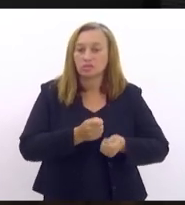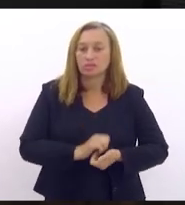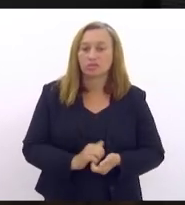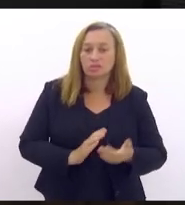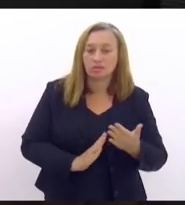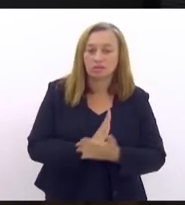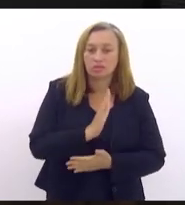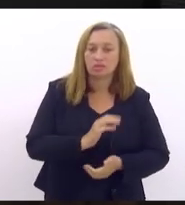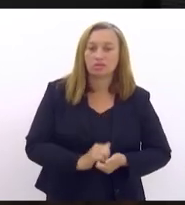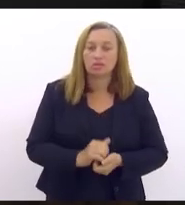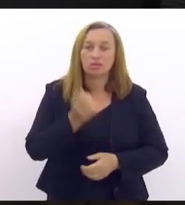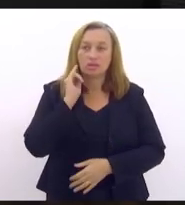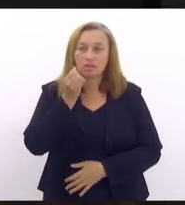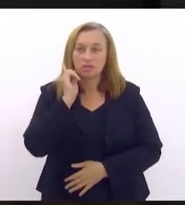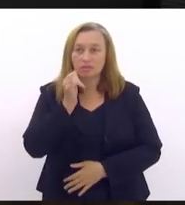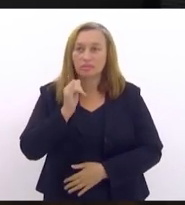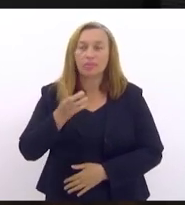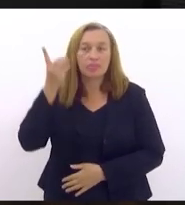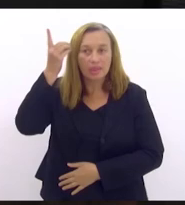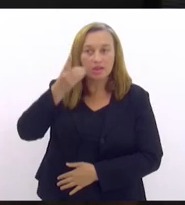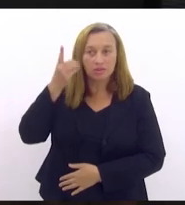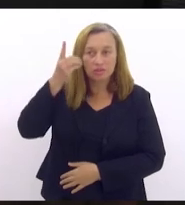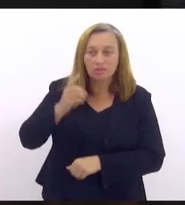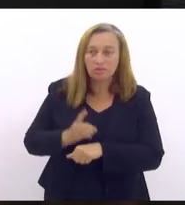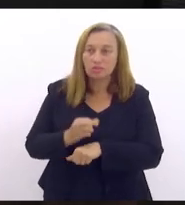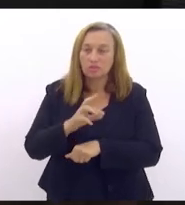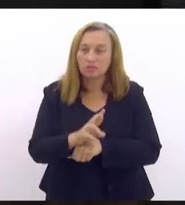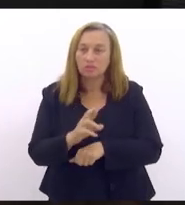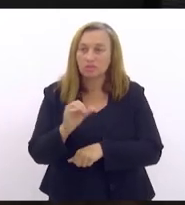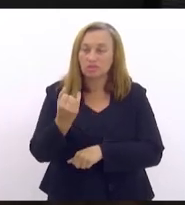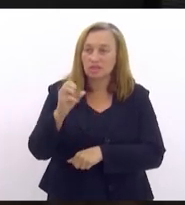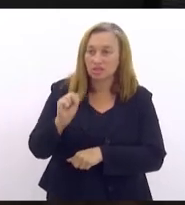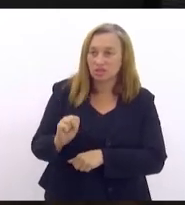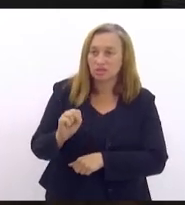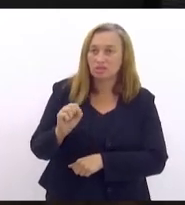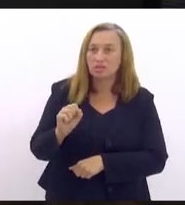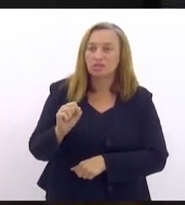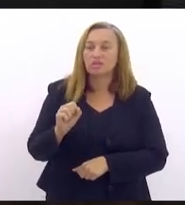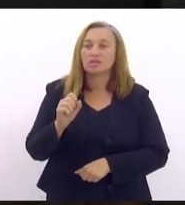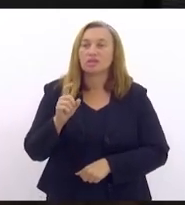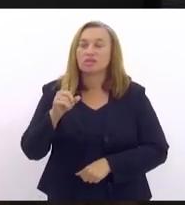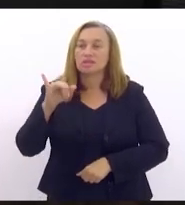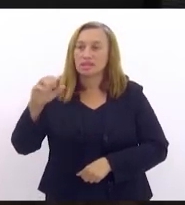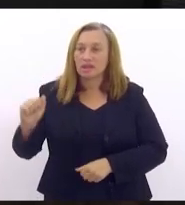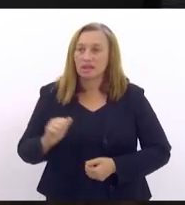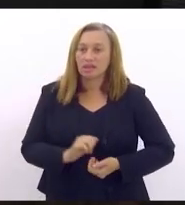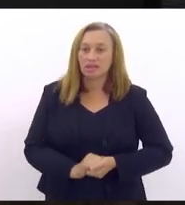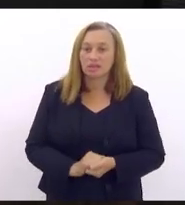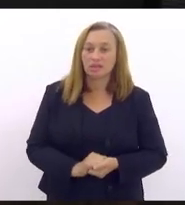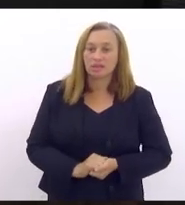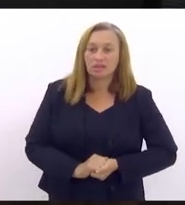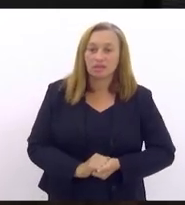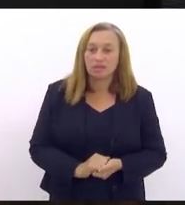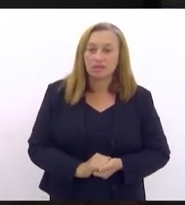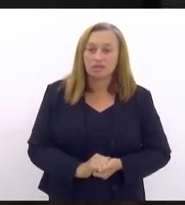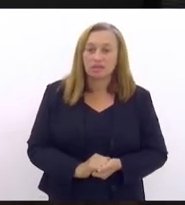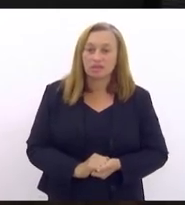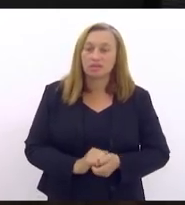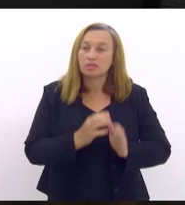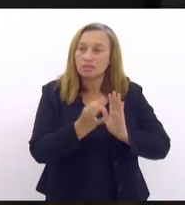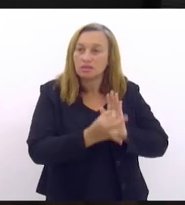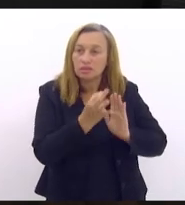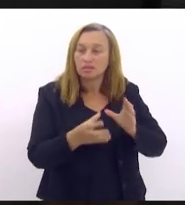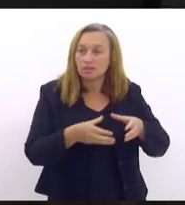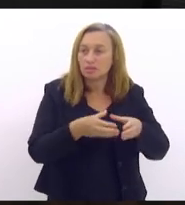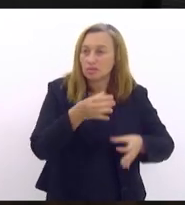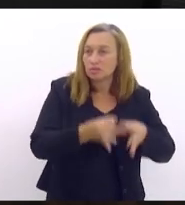Controle, favorável. Relatores, deputados doutor Serginho, Célia Jordão, Tande Vieira e doutor Serginho. Pendendo de pareceres das comissões